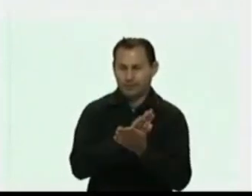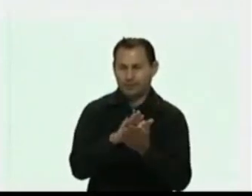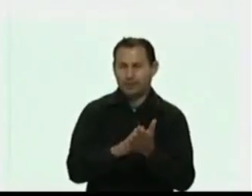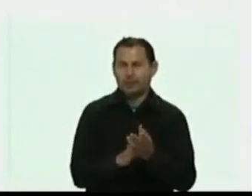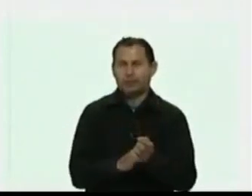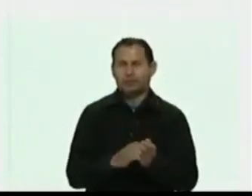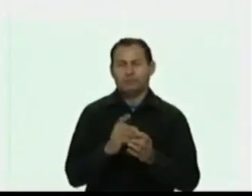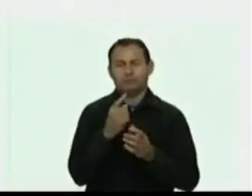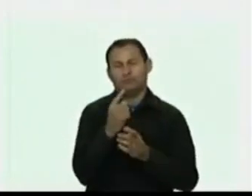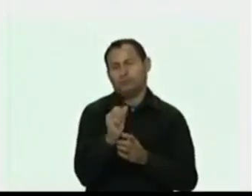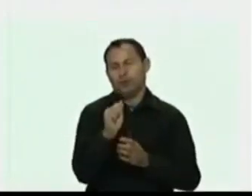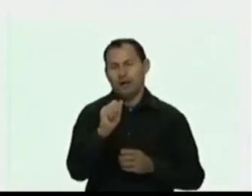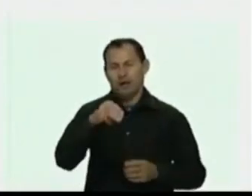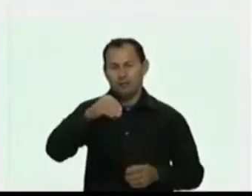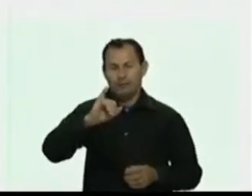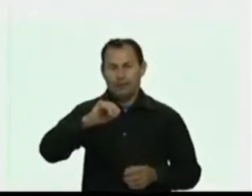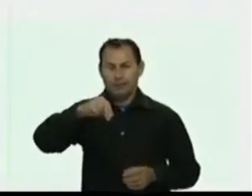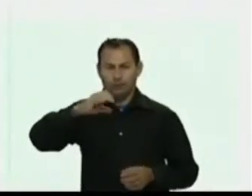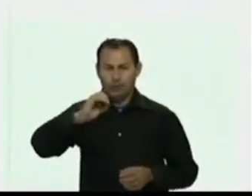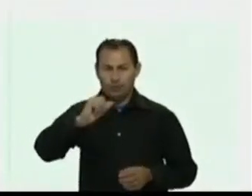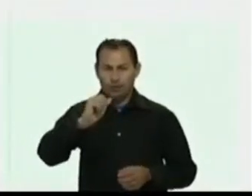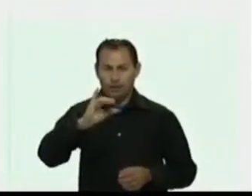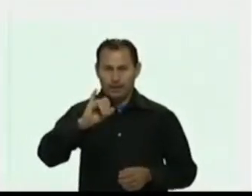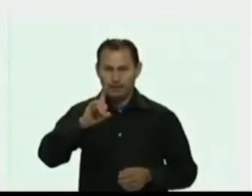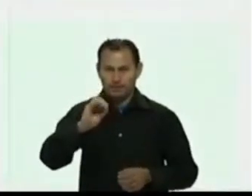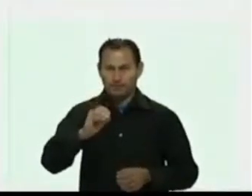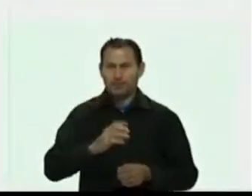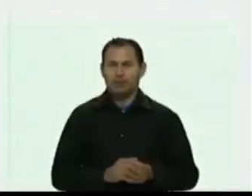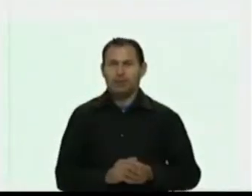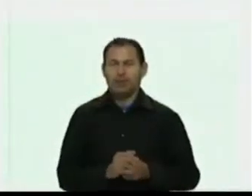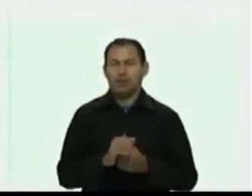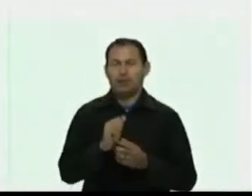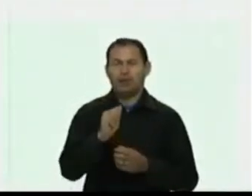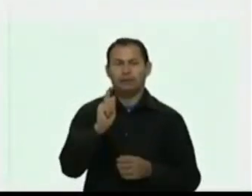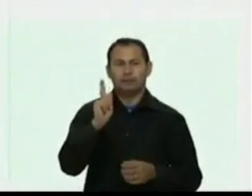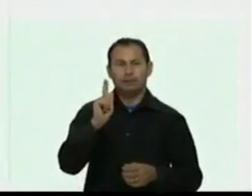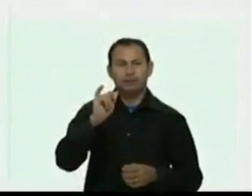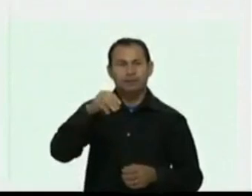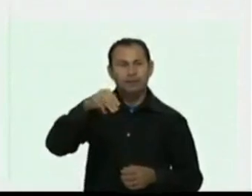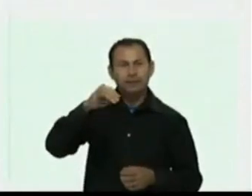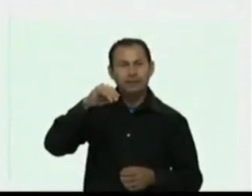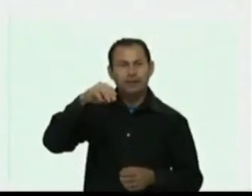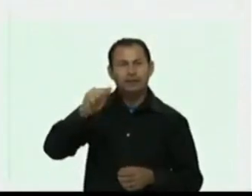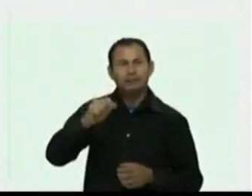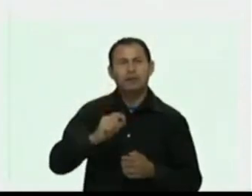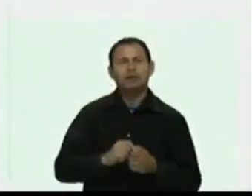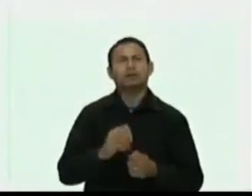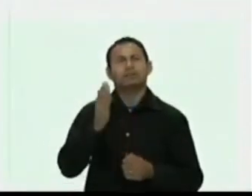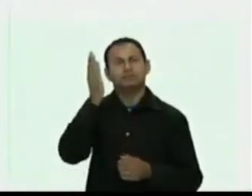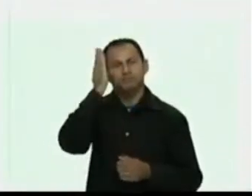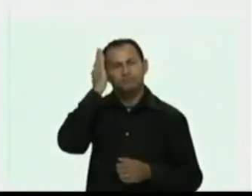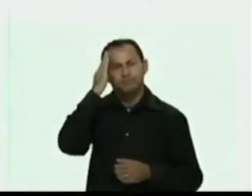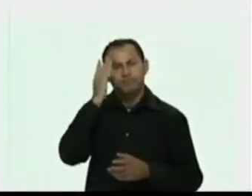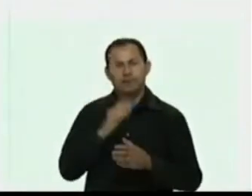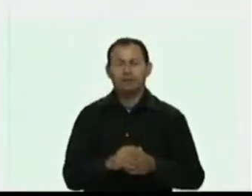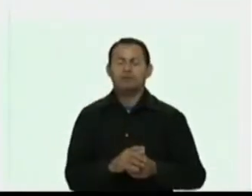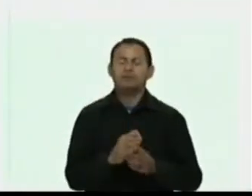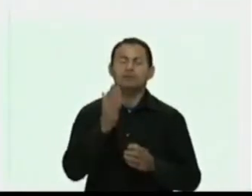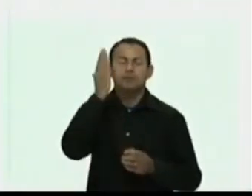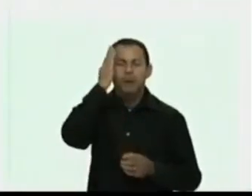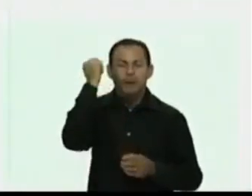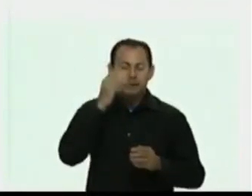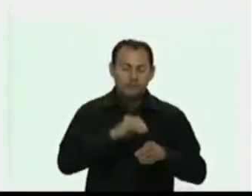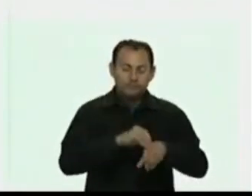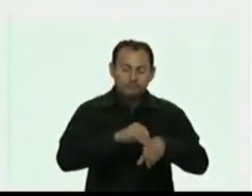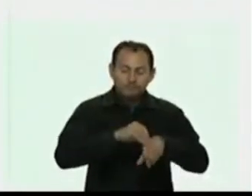determinado aminoácido, que é a arginina. E aí que descobriram também que a transferência,